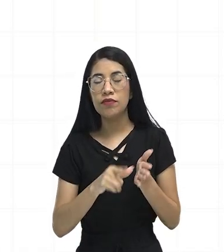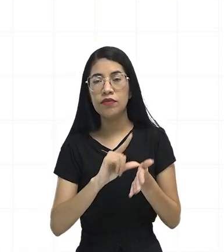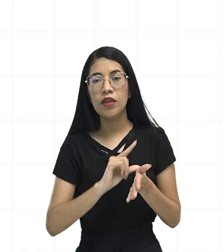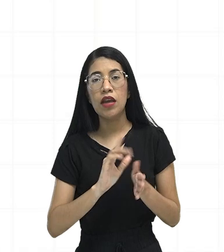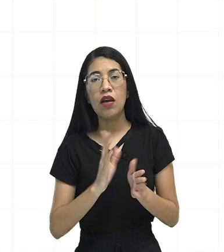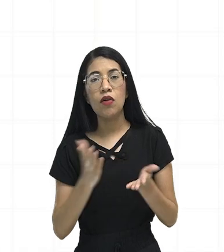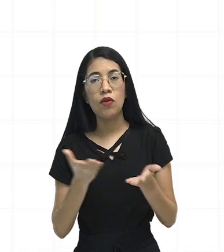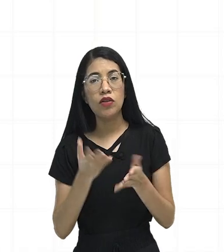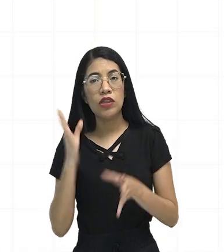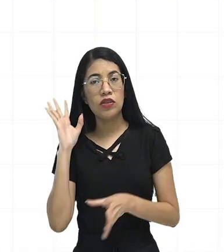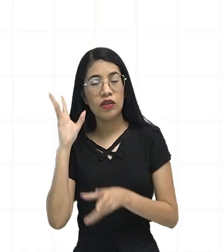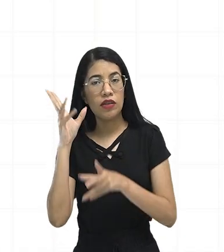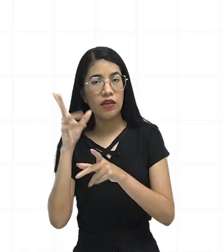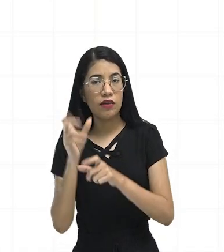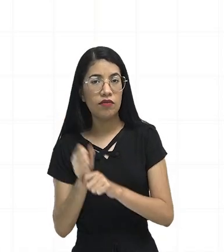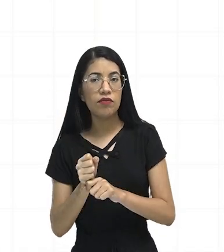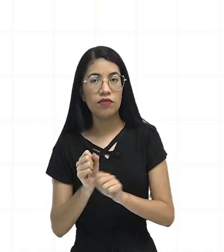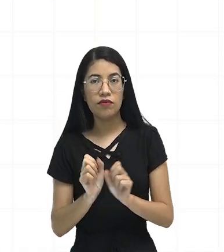apenas relembrando.